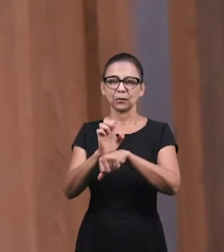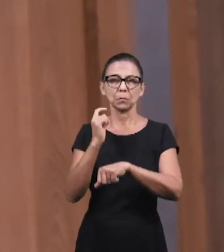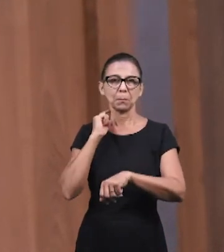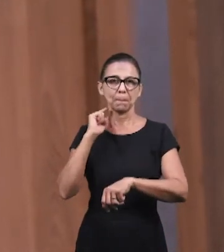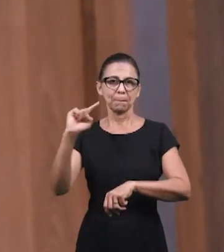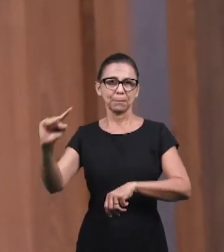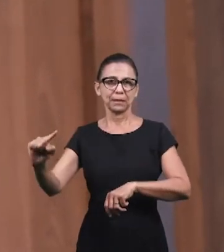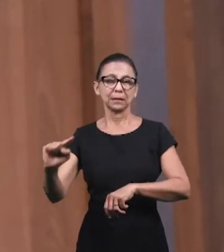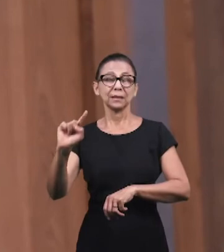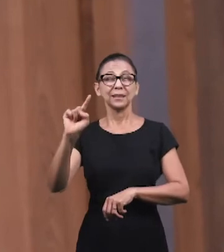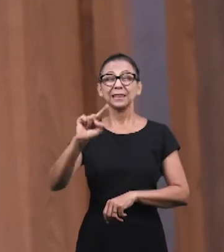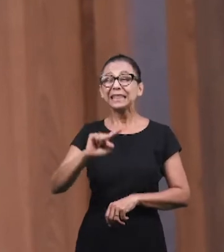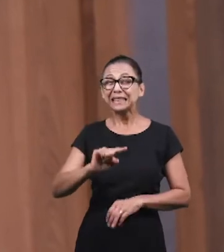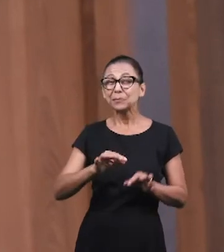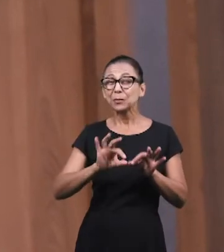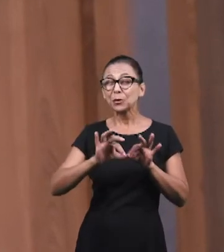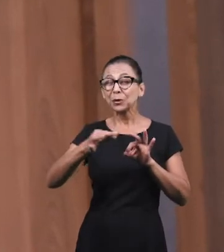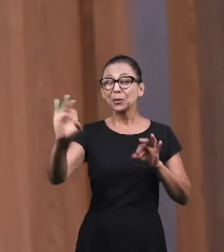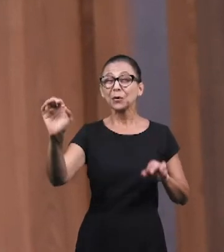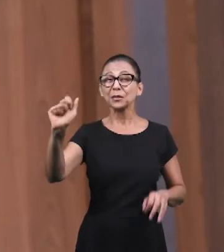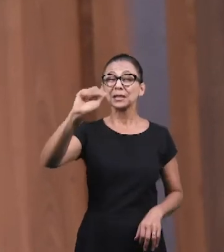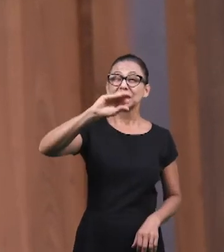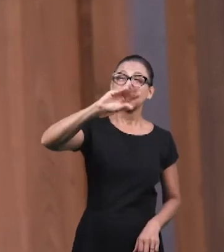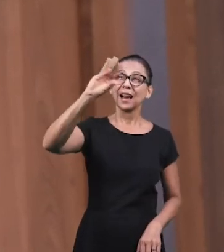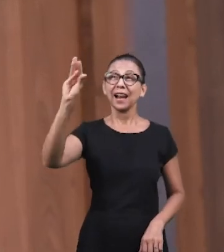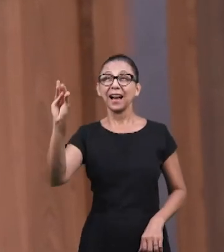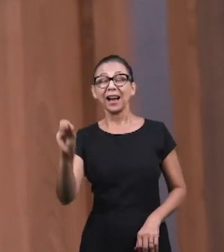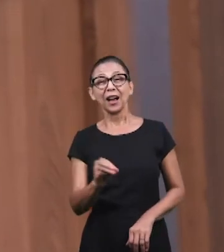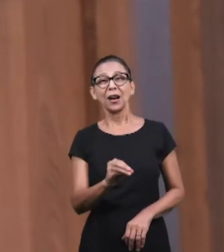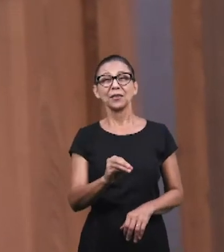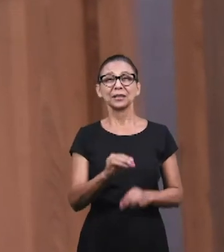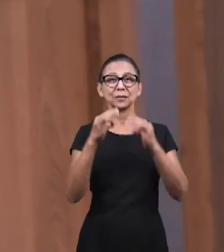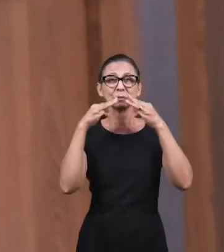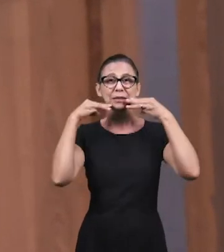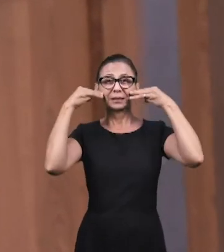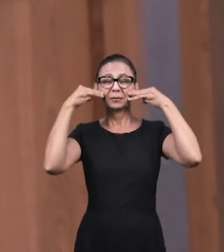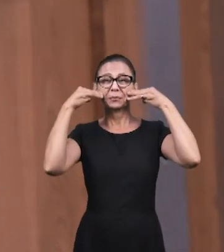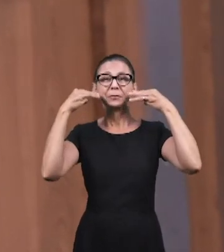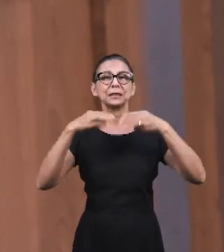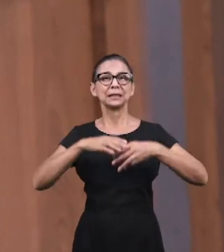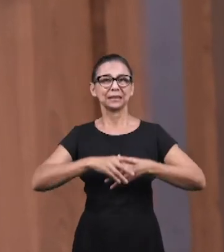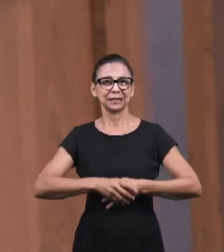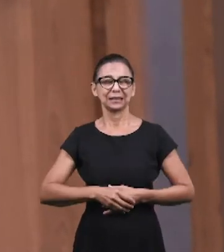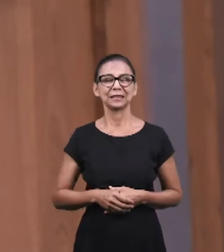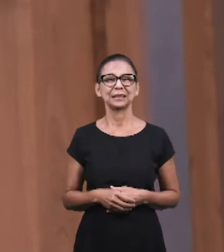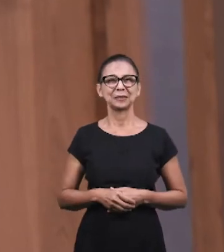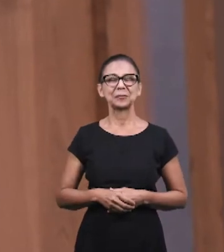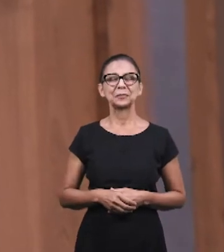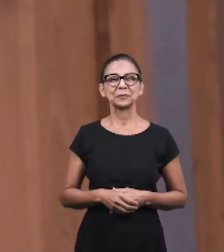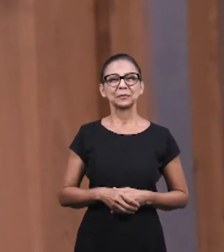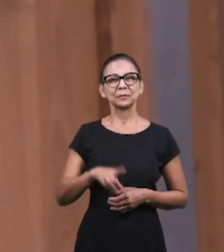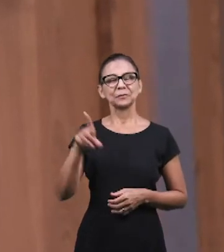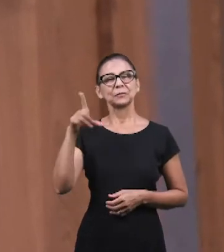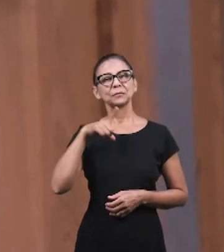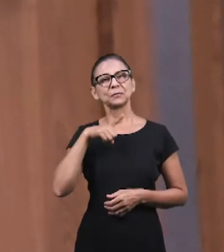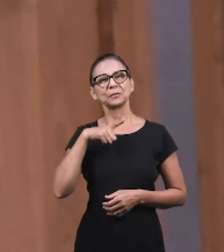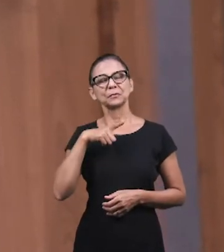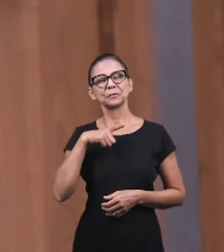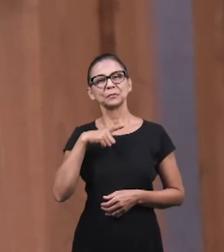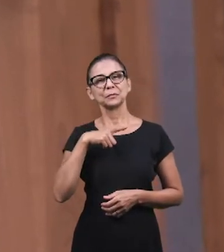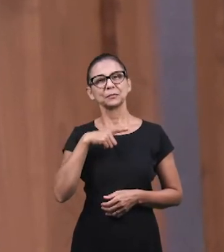e depois iremos lá para a África, para Moçambique. E lá em Moçambique, na capital de Moçambique, Maputo, nós temos ali